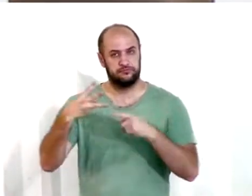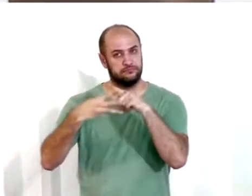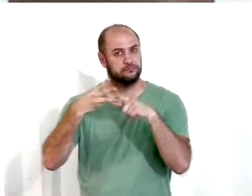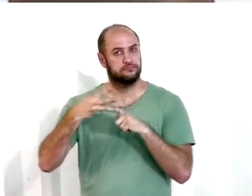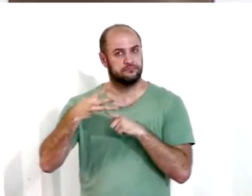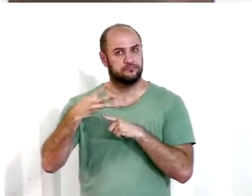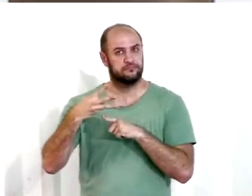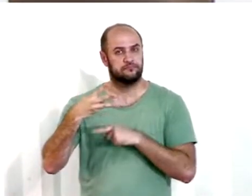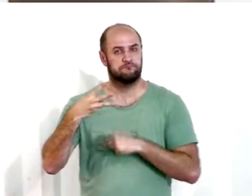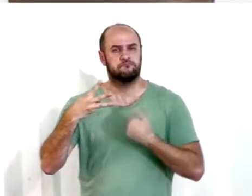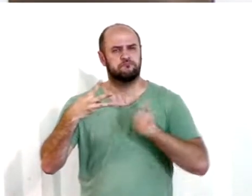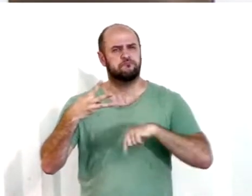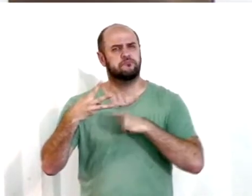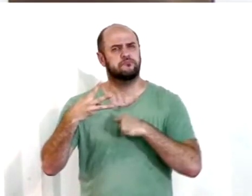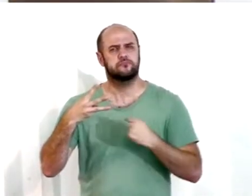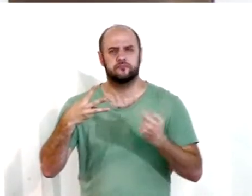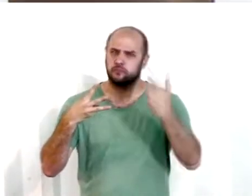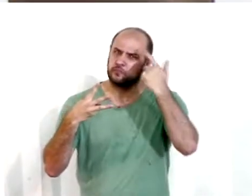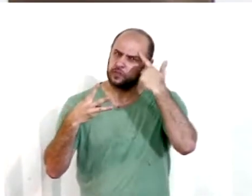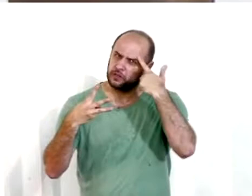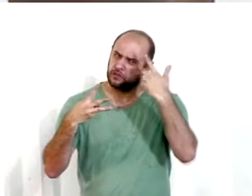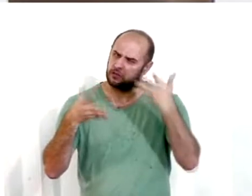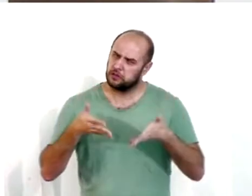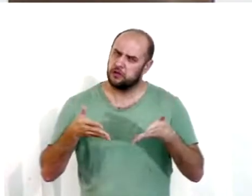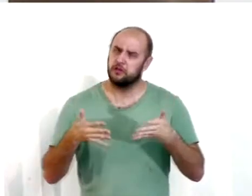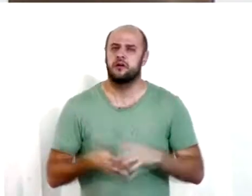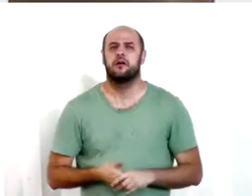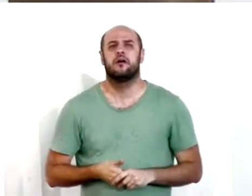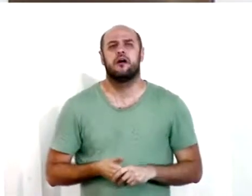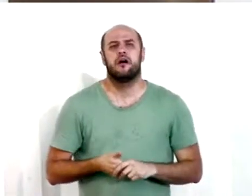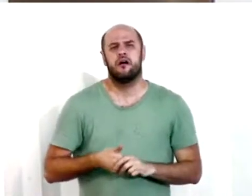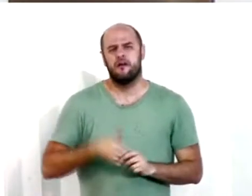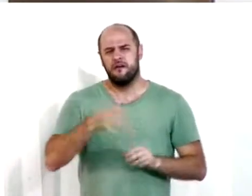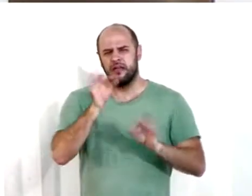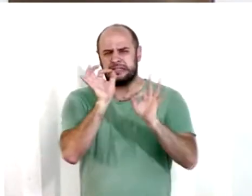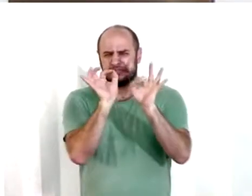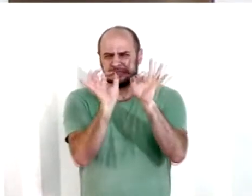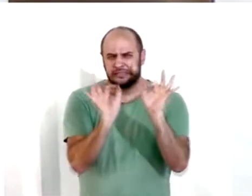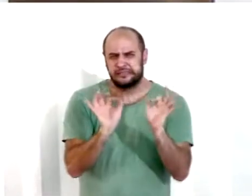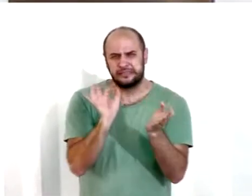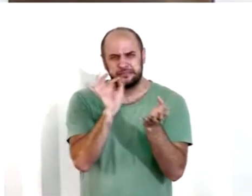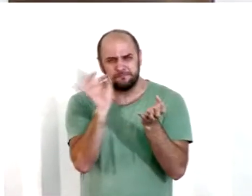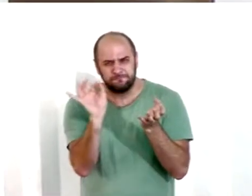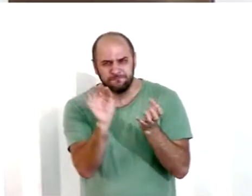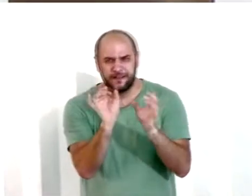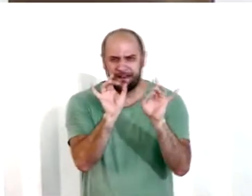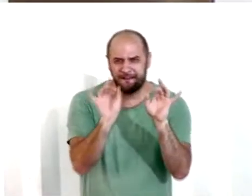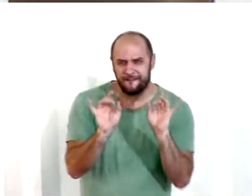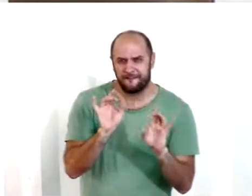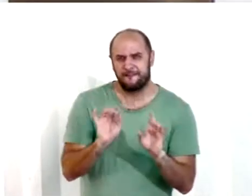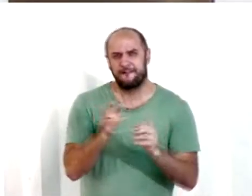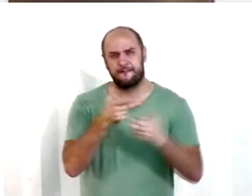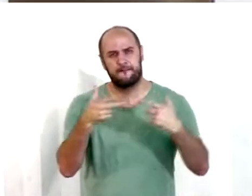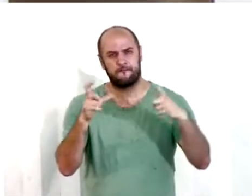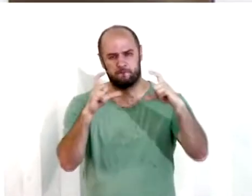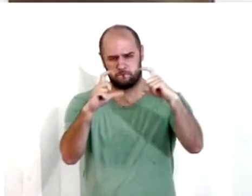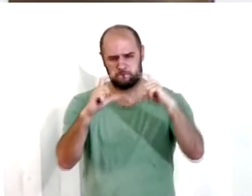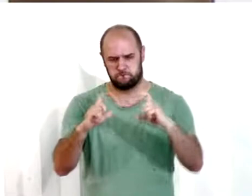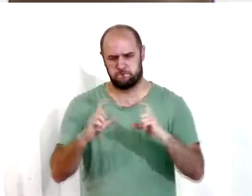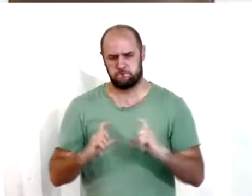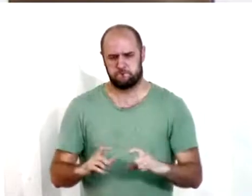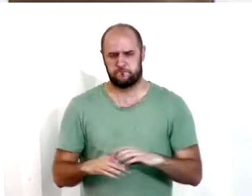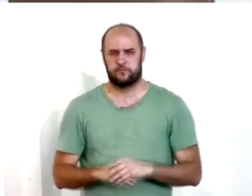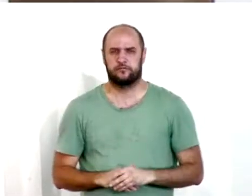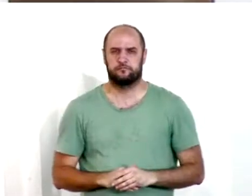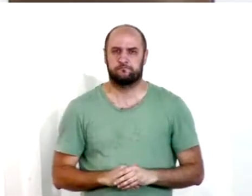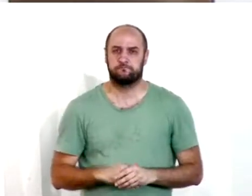podermos aprofundar nos detalhes que o texto nos mostra, e isso então acontecerá em